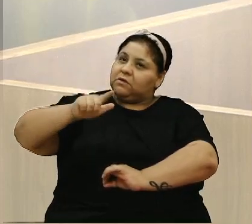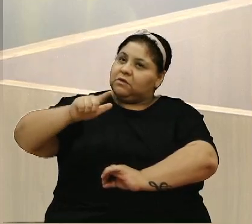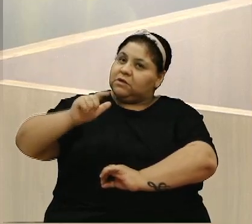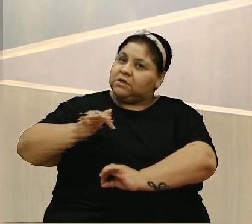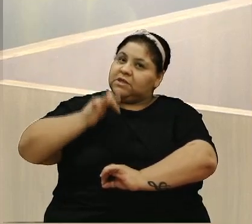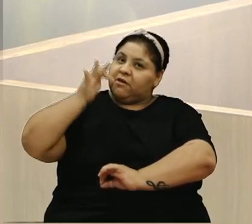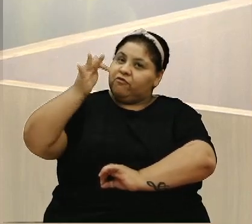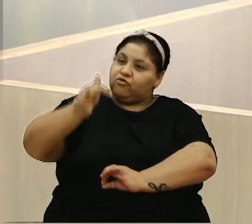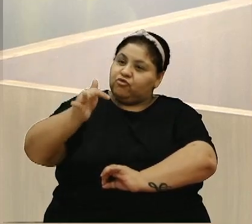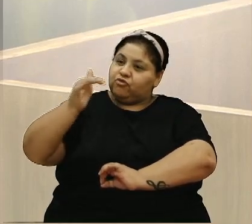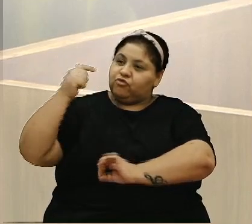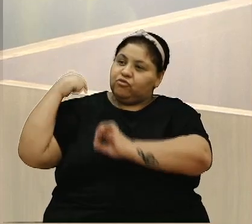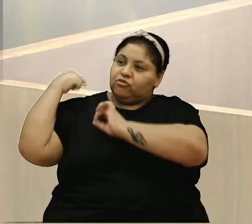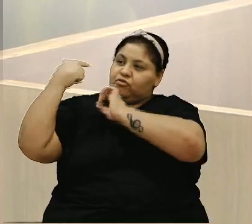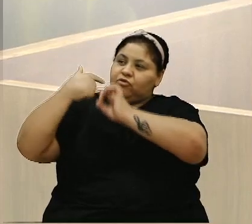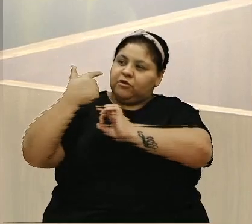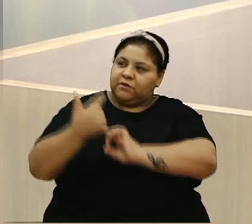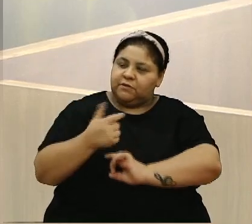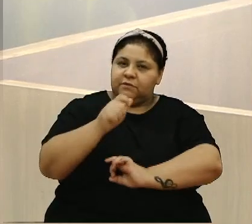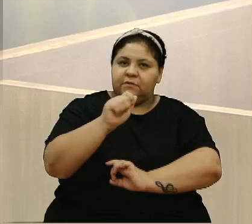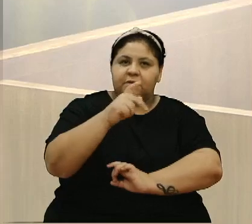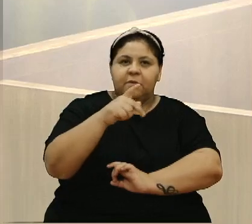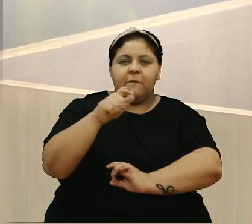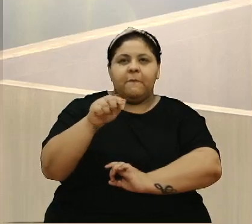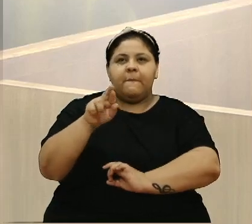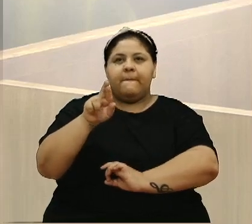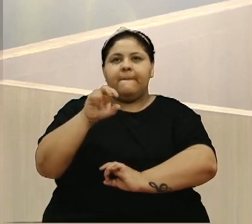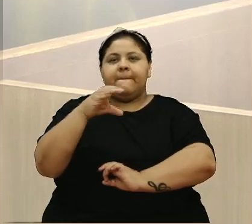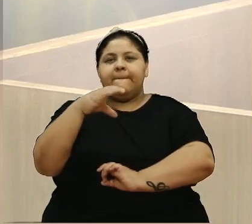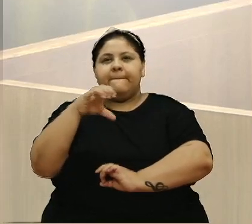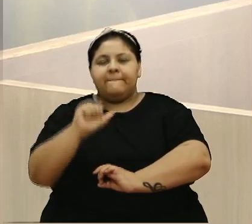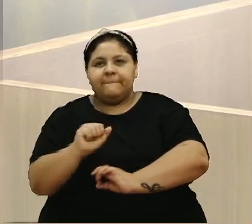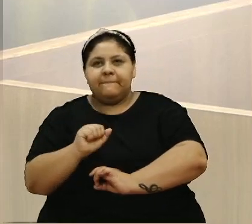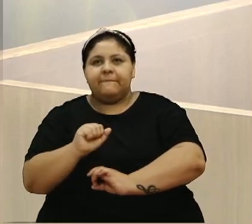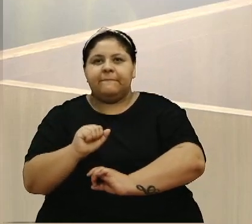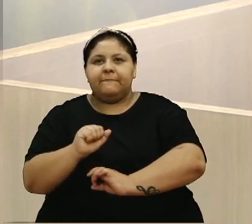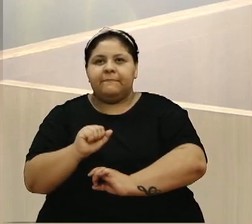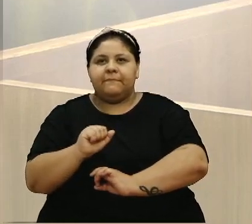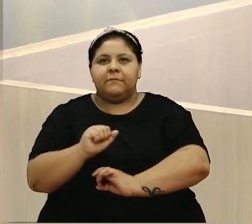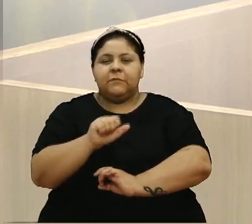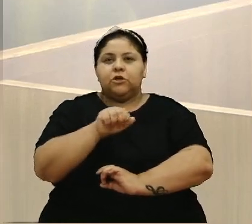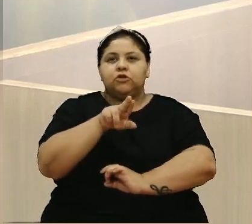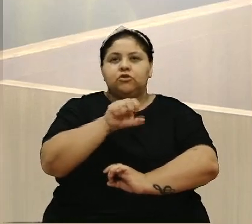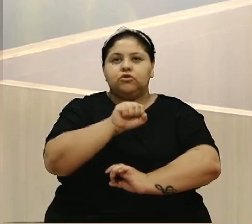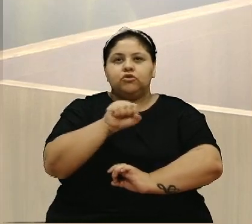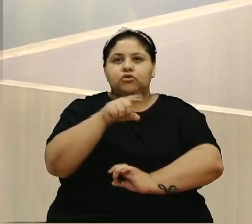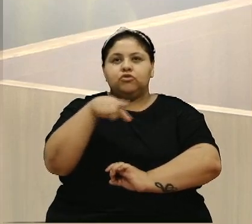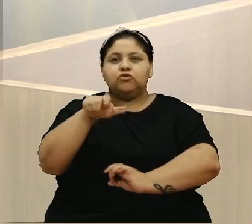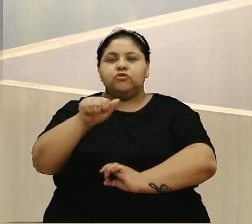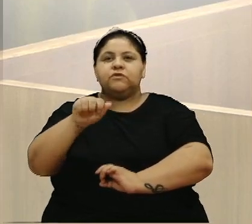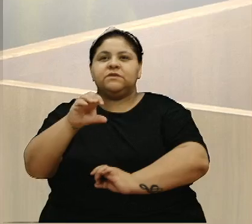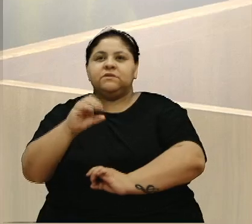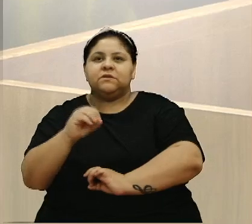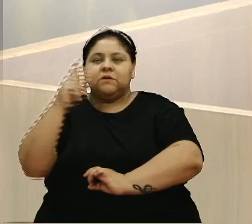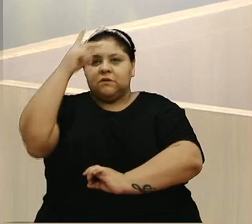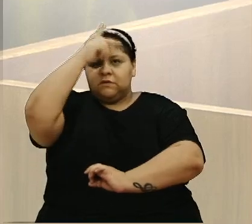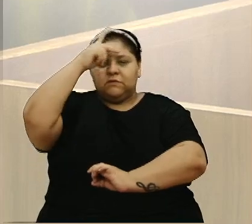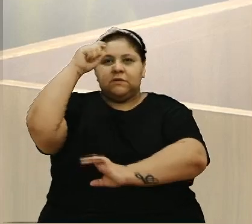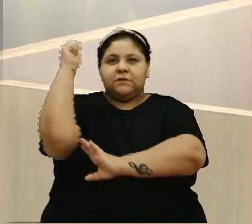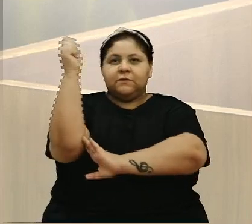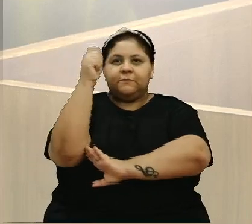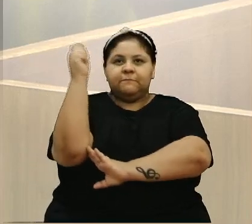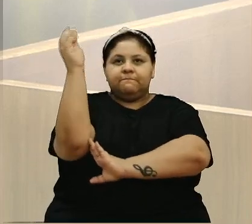nós. Aparício da Silva Rilo, Sucessão, Pelotas, Rio Grande do Sul,